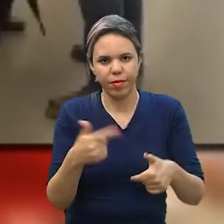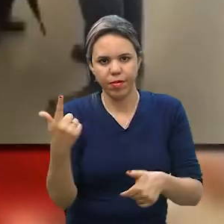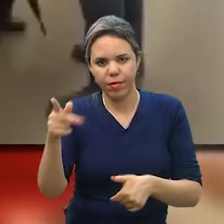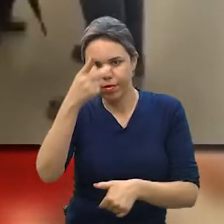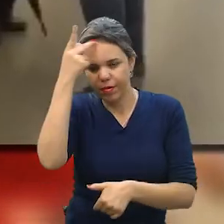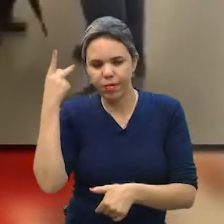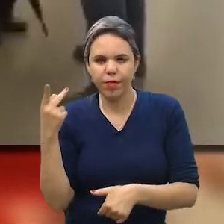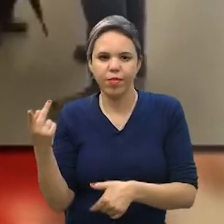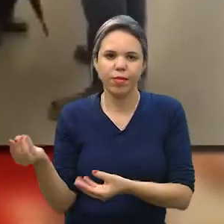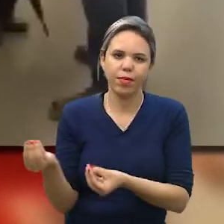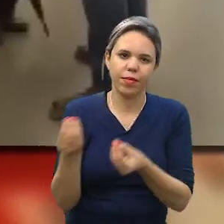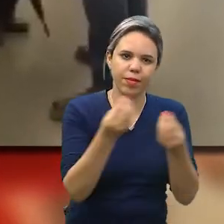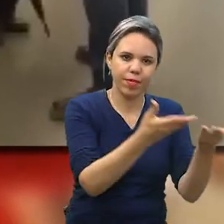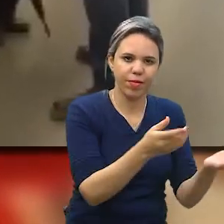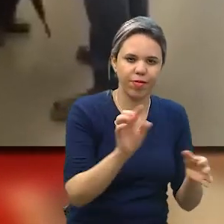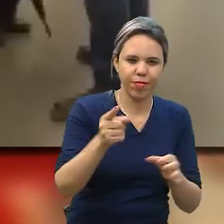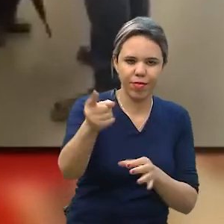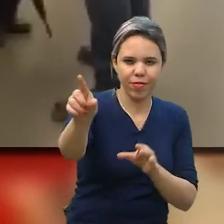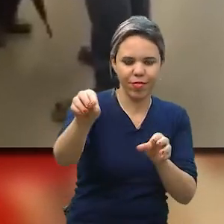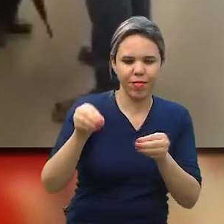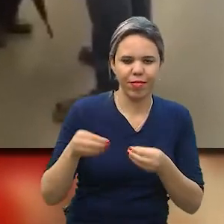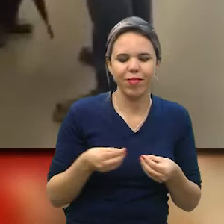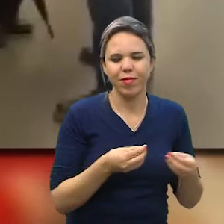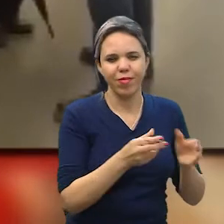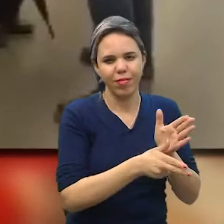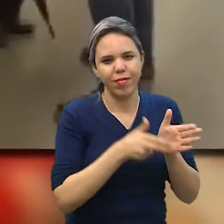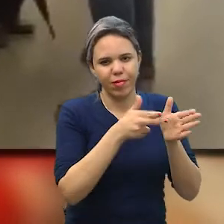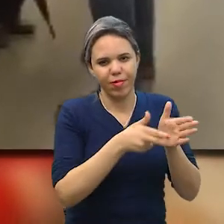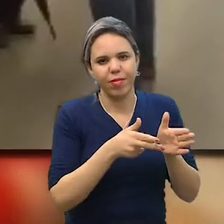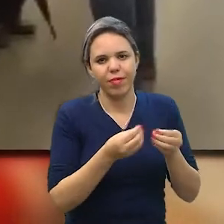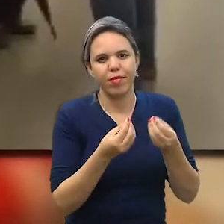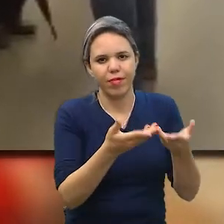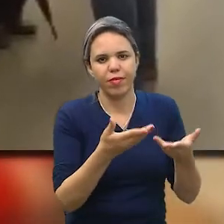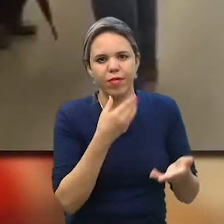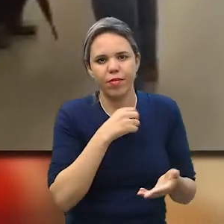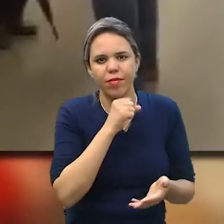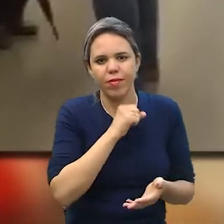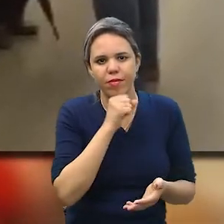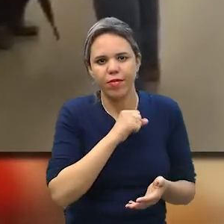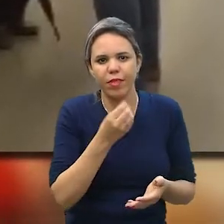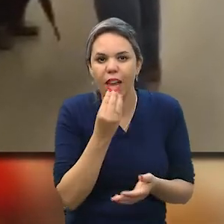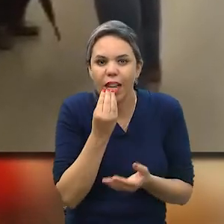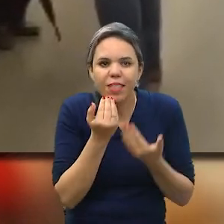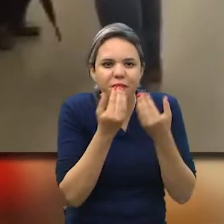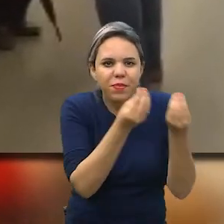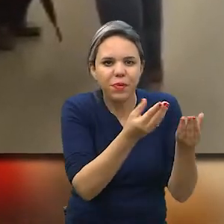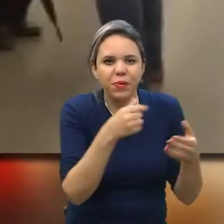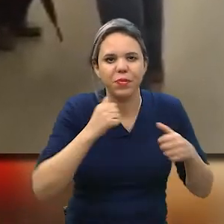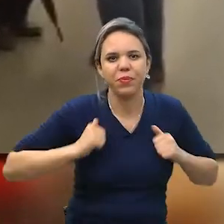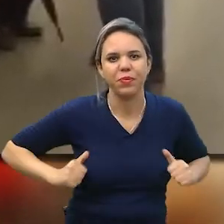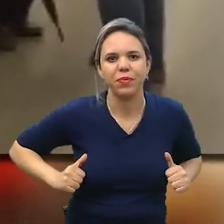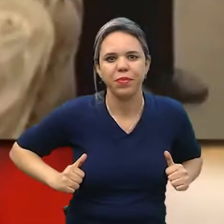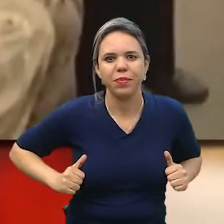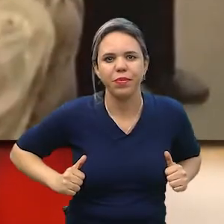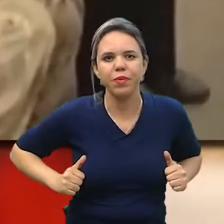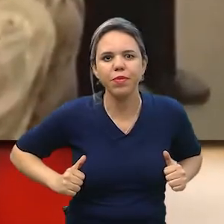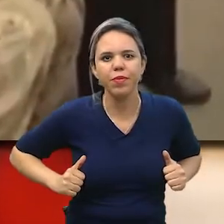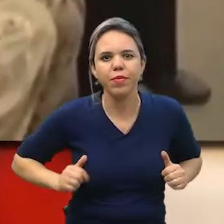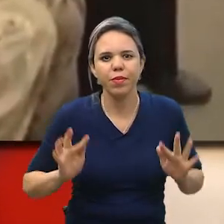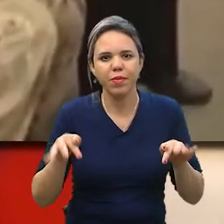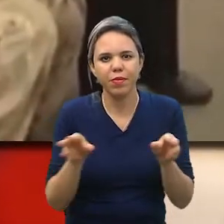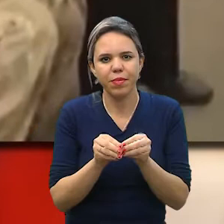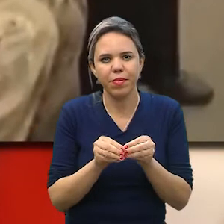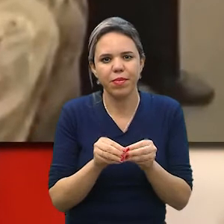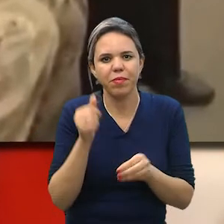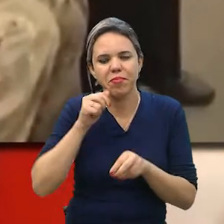outro passageiro saiu lá do fundo do vagão e entregou ao idoso um lanche que carregava na mochila. E por fim,